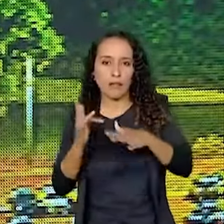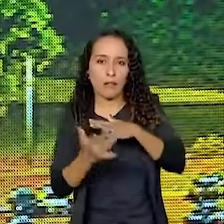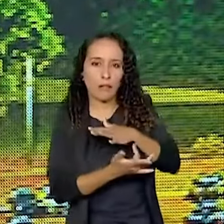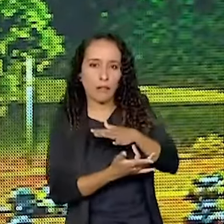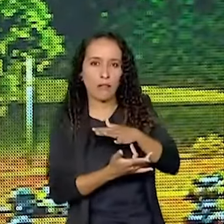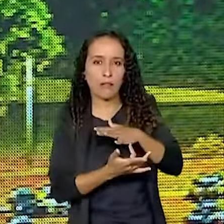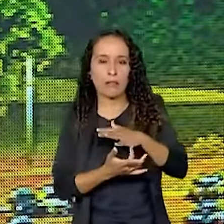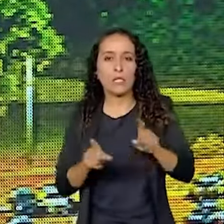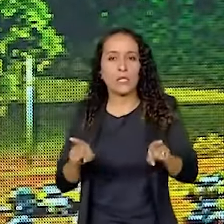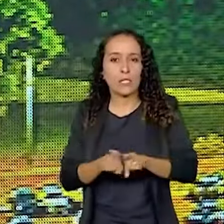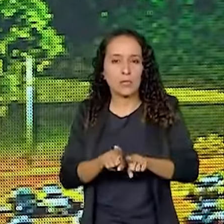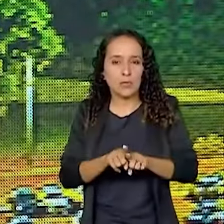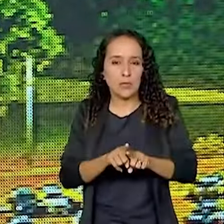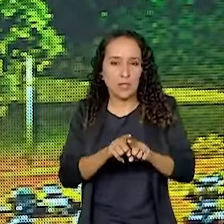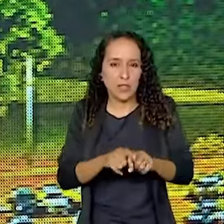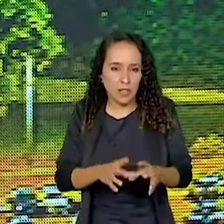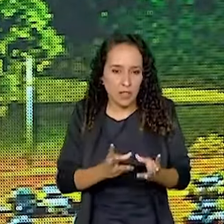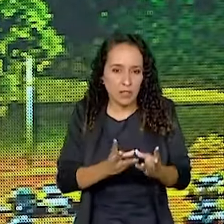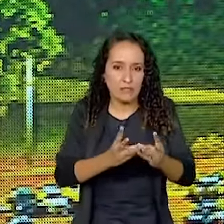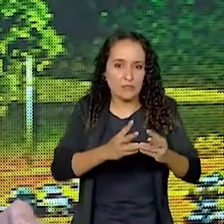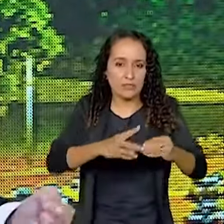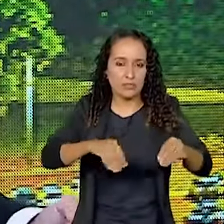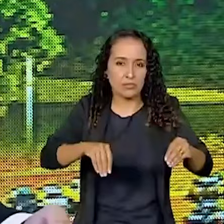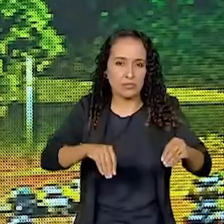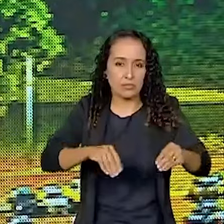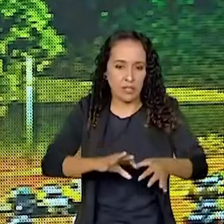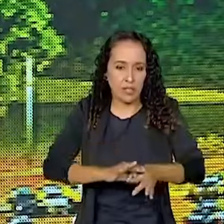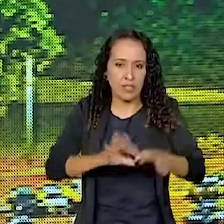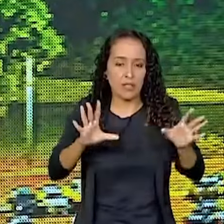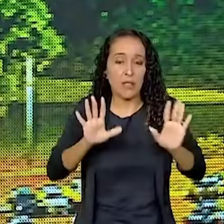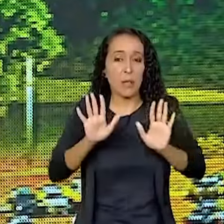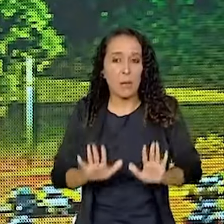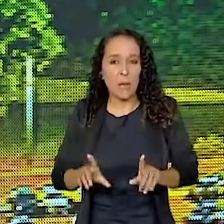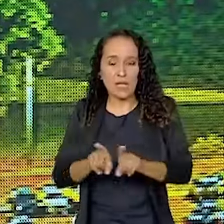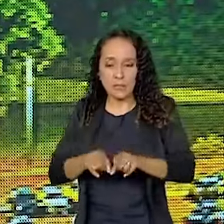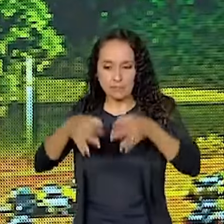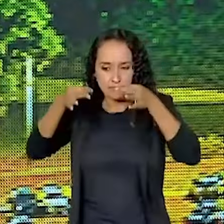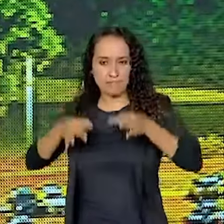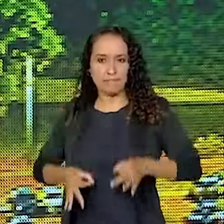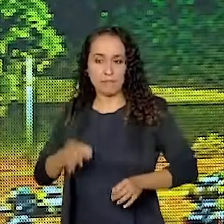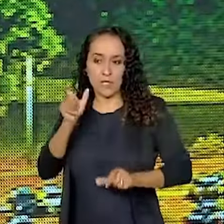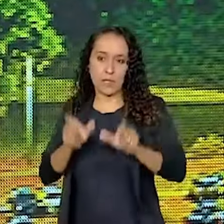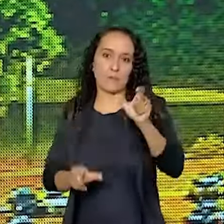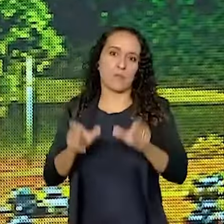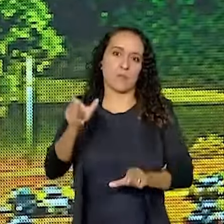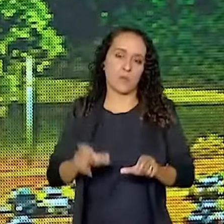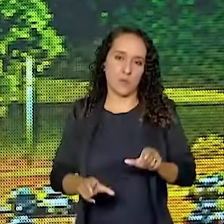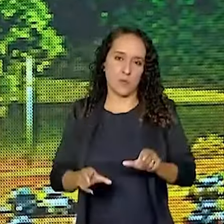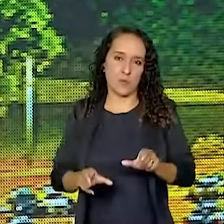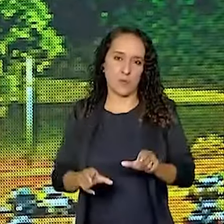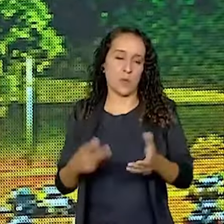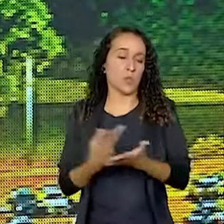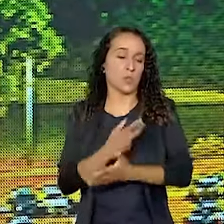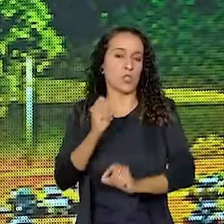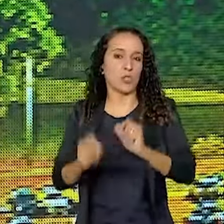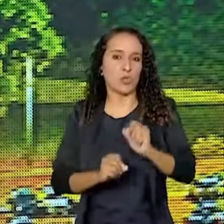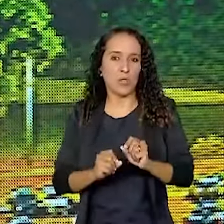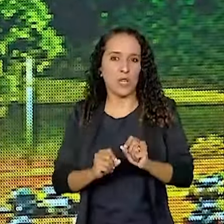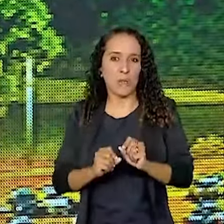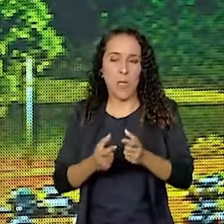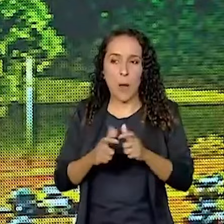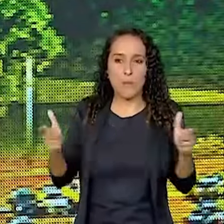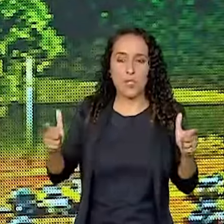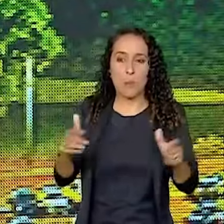ferindo não só a democracia, mas a dignidade das pessoas, causando um aumento de morte